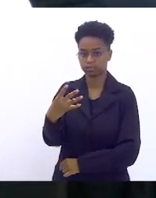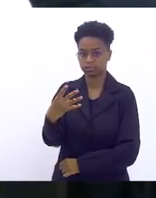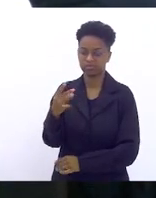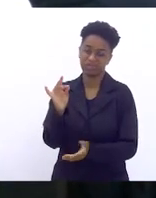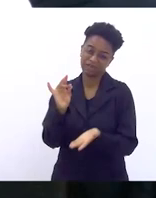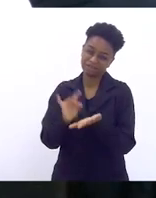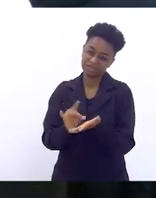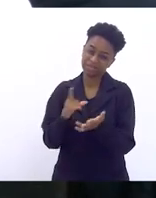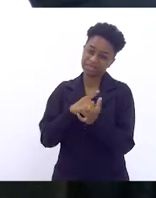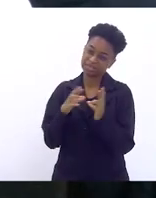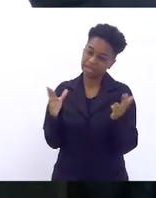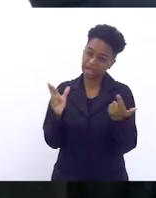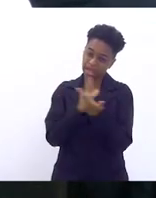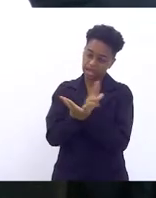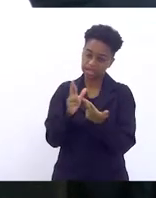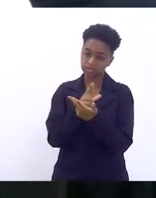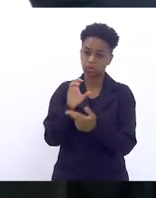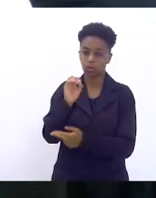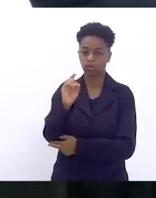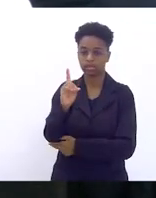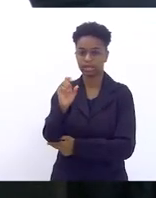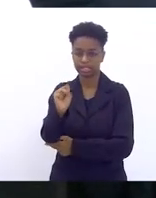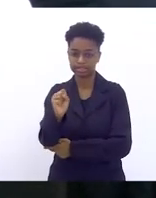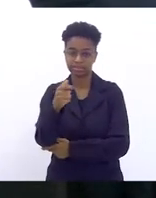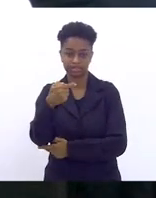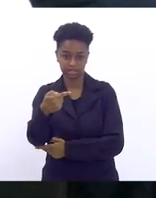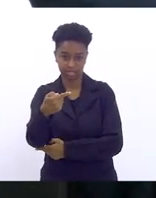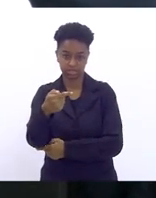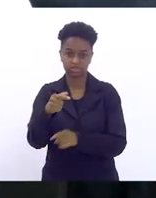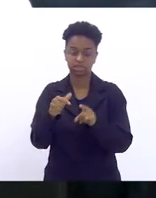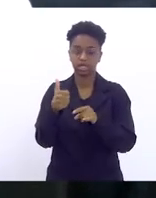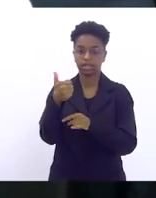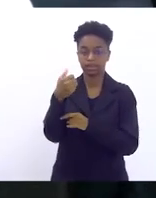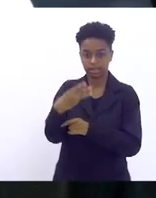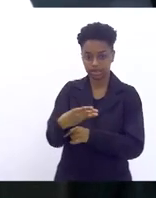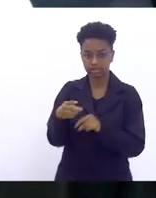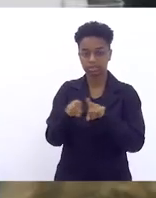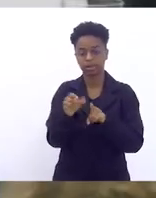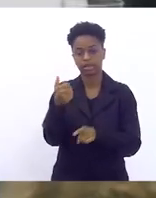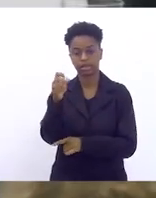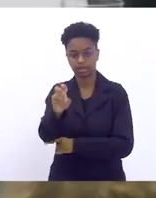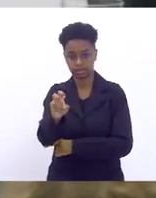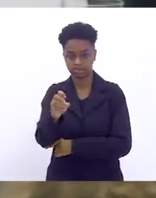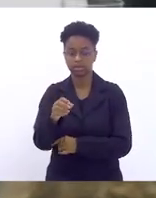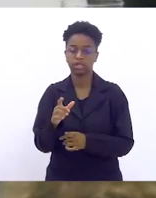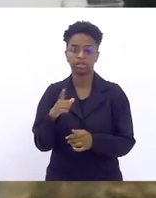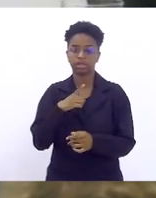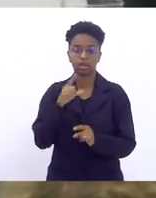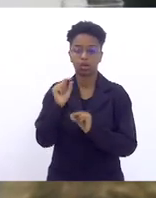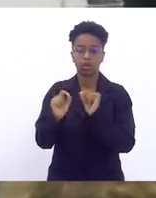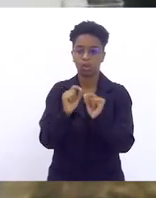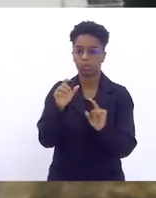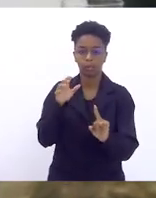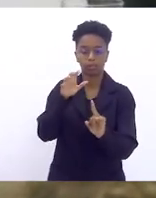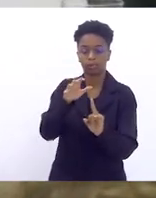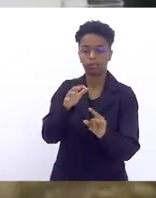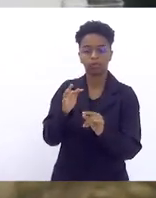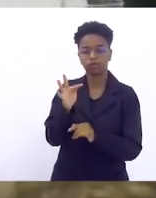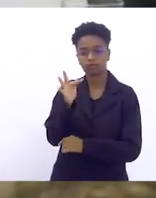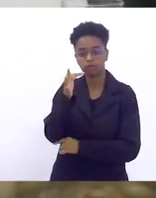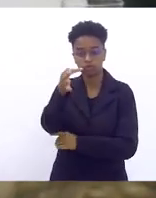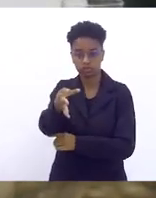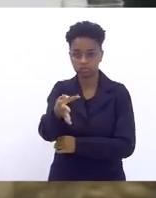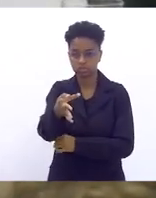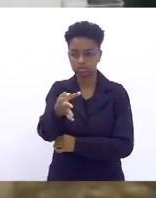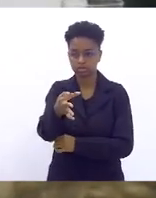é uma relação acontece e 15 tem aí os fatores exportadores de futuro e as diretivas é